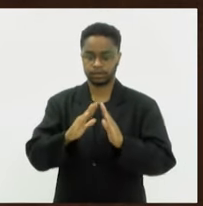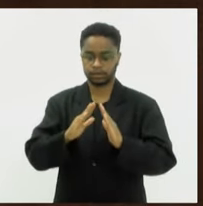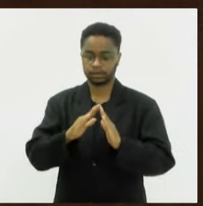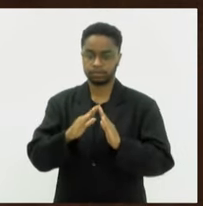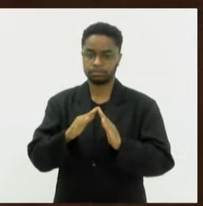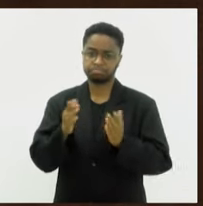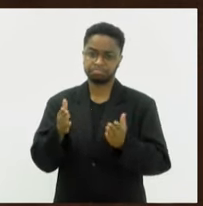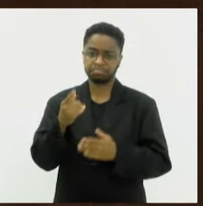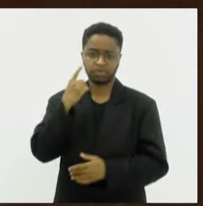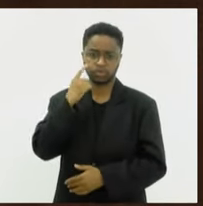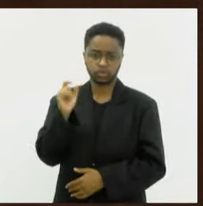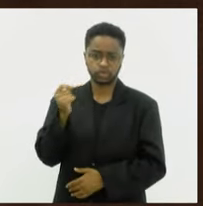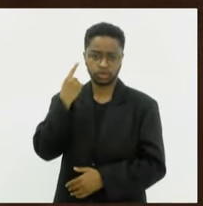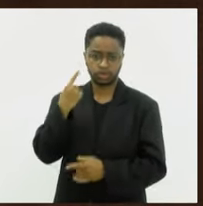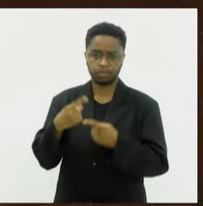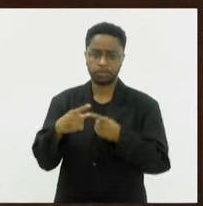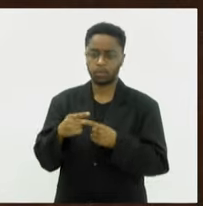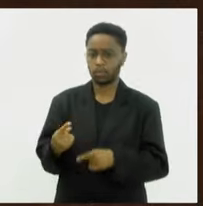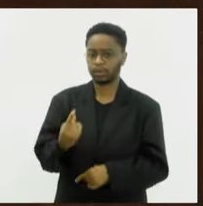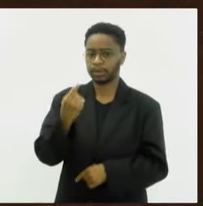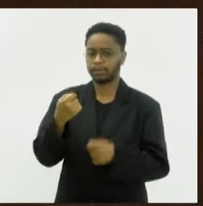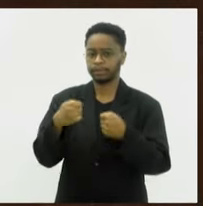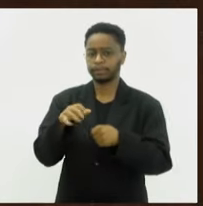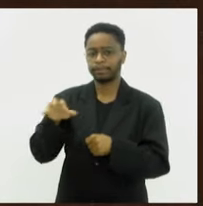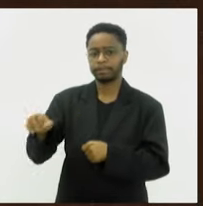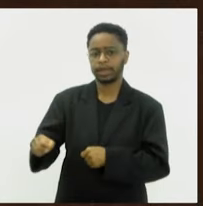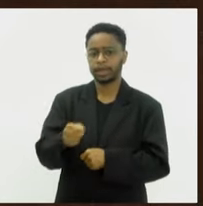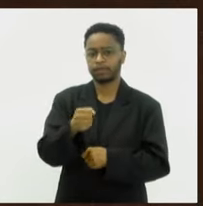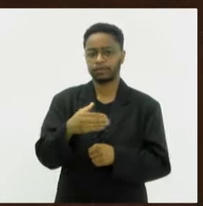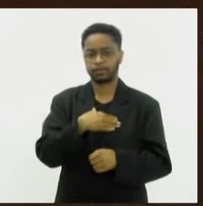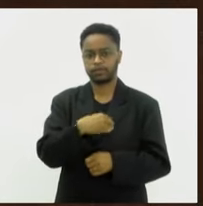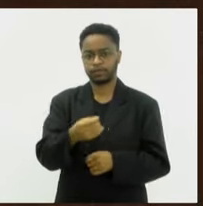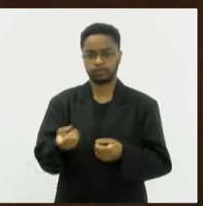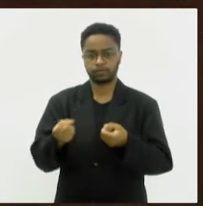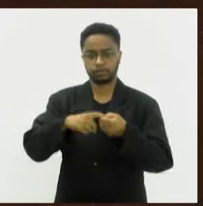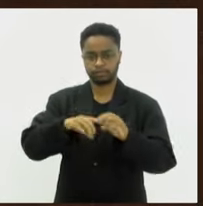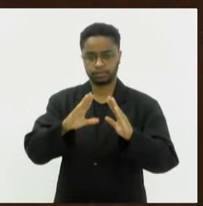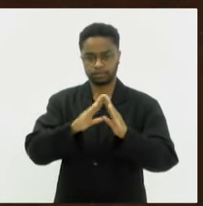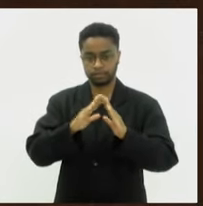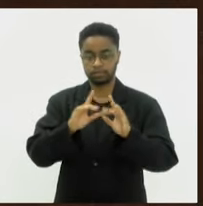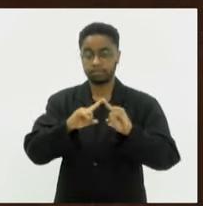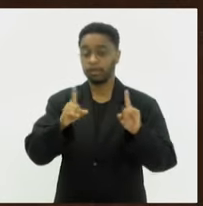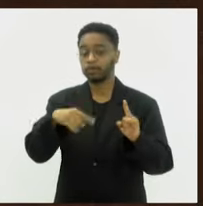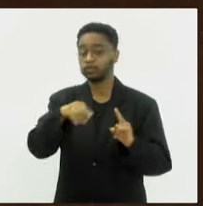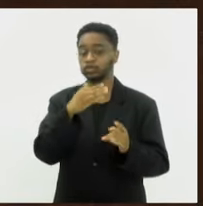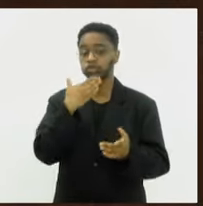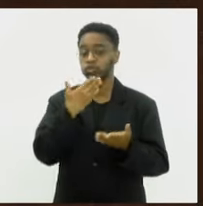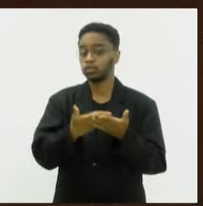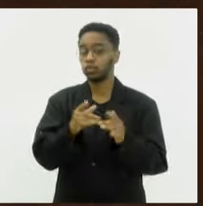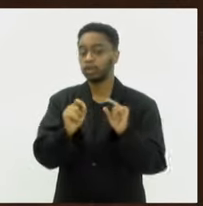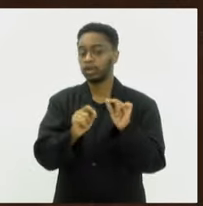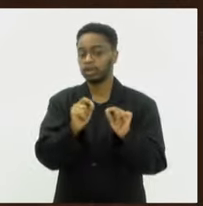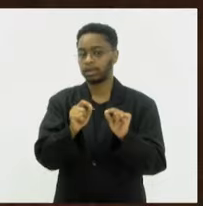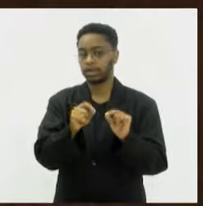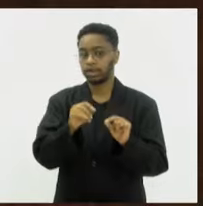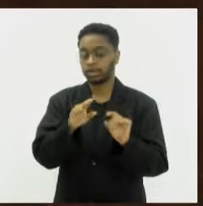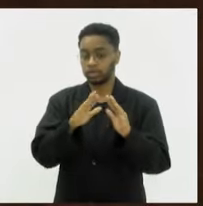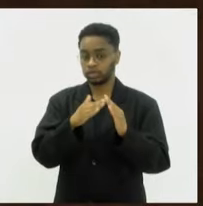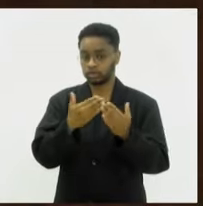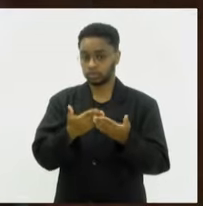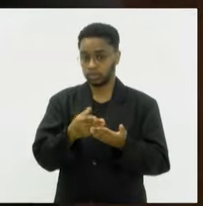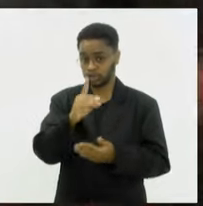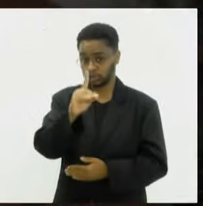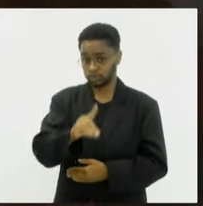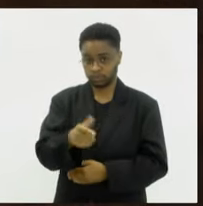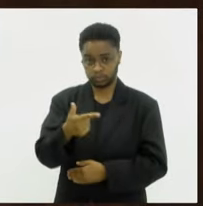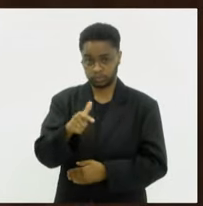sendo convocada para buscar sua filha. E pasmem os senhores e as senhoras, a escola, a sua diretora,